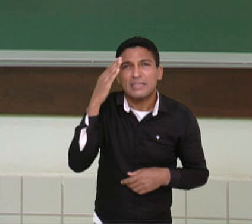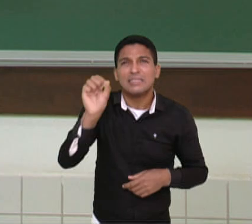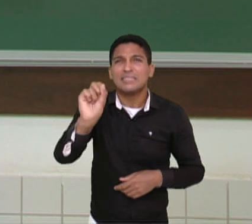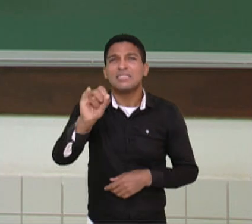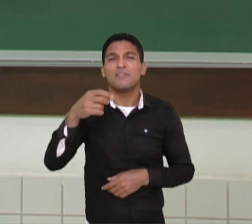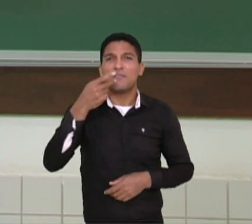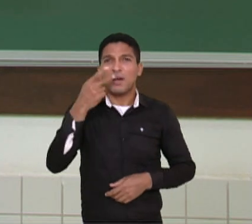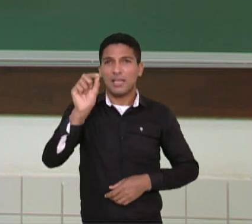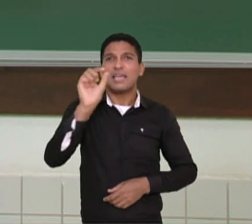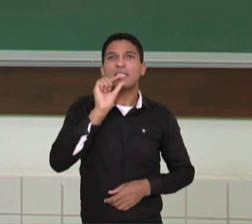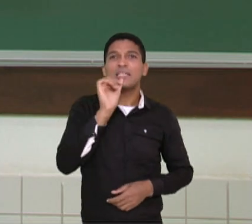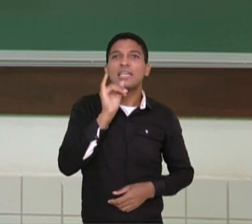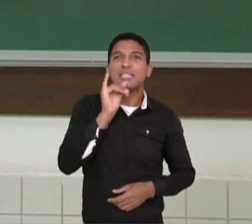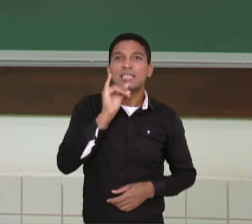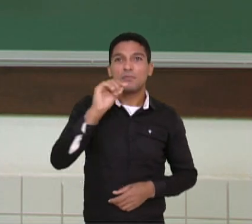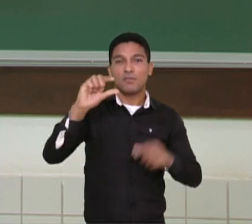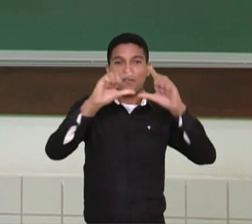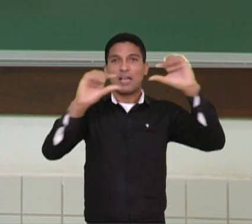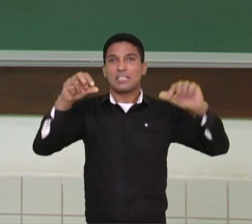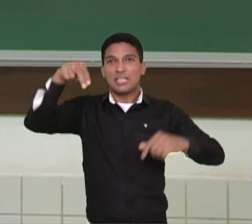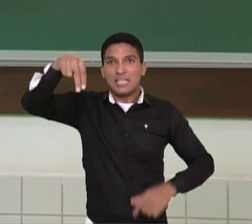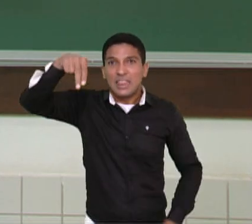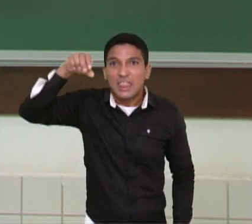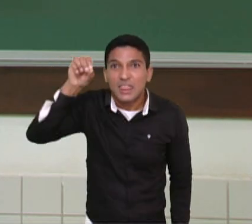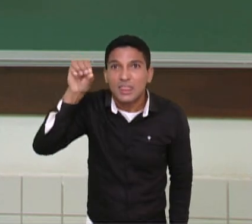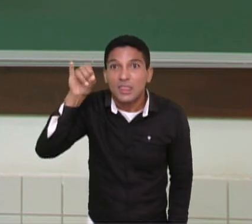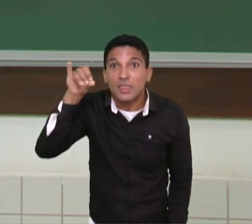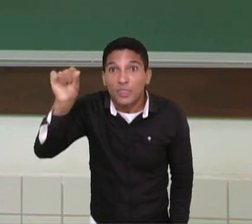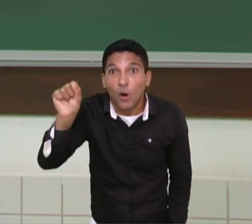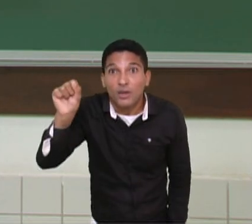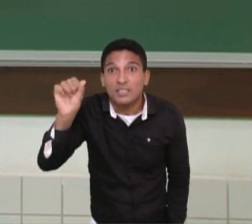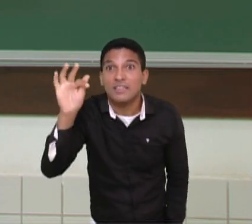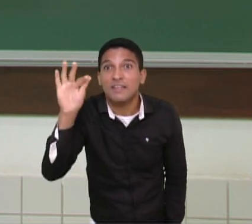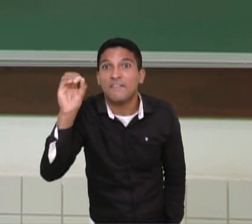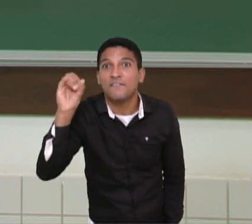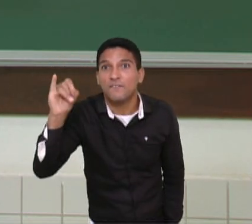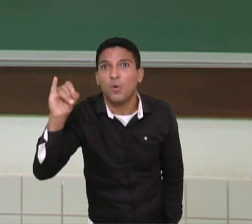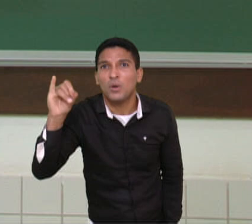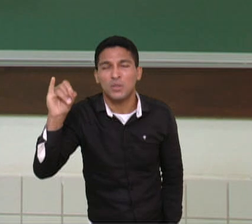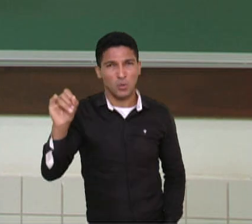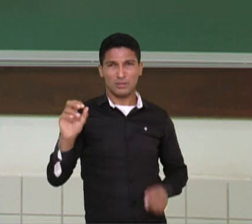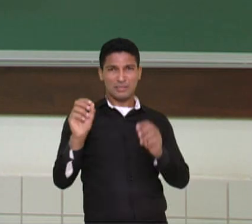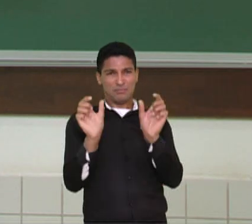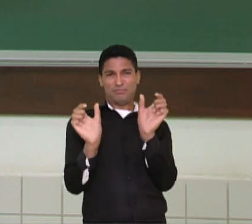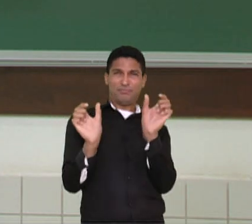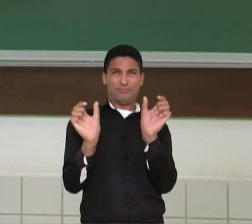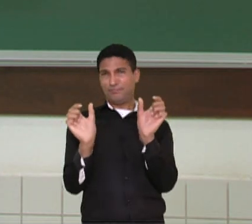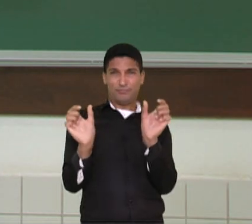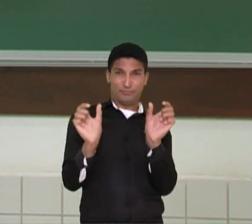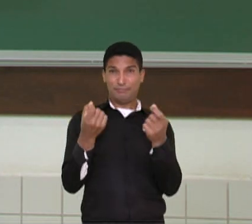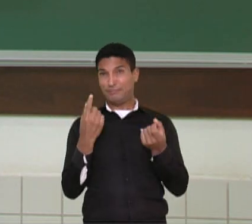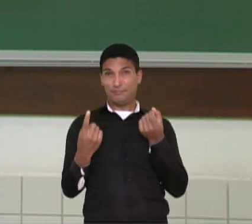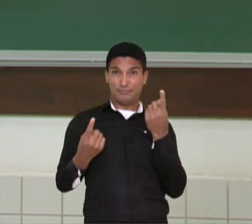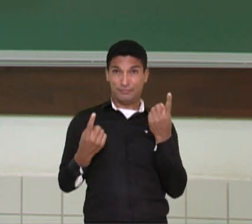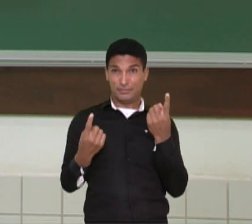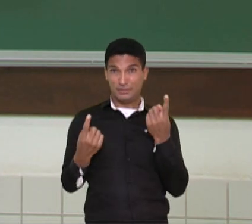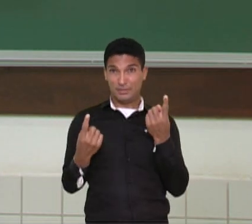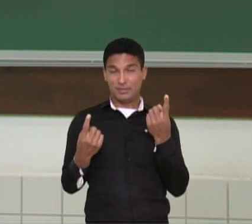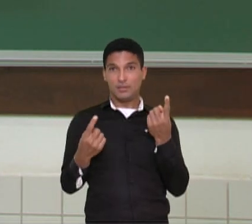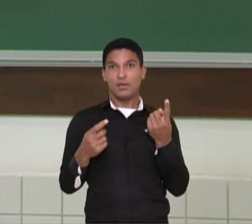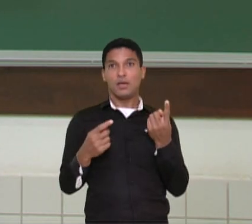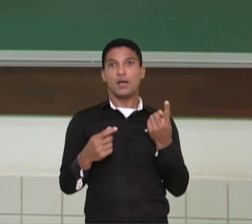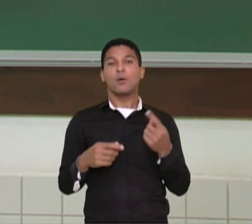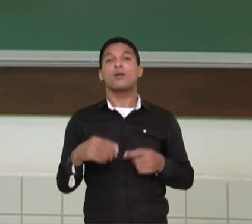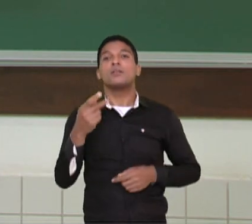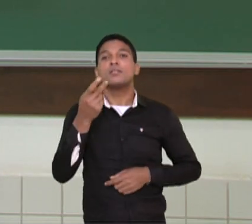Deus, como é que pode um professor falar nós foi, porque está errado, primeira com terceira pessoa, está misturando, está estranho isso. Agora, se eu falar,